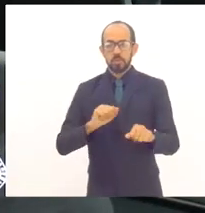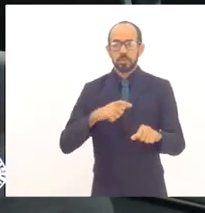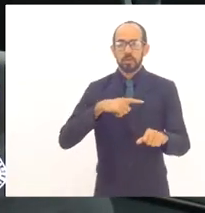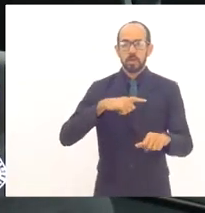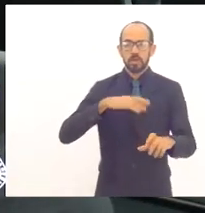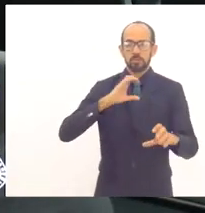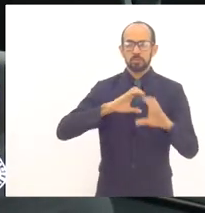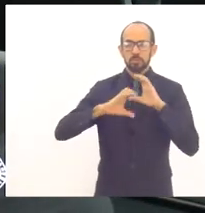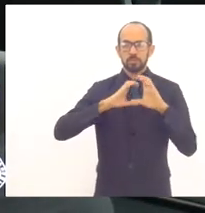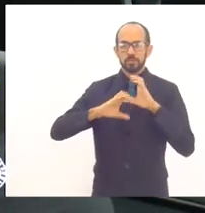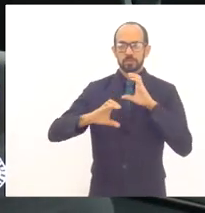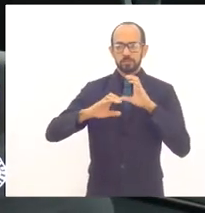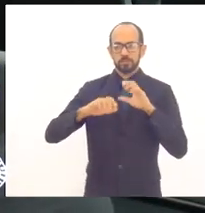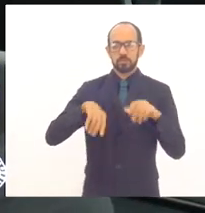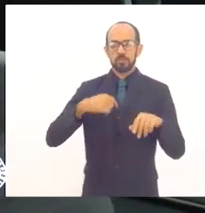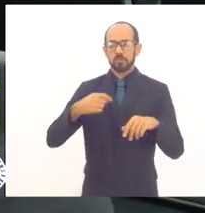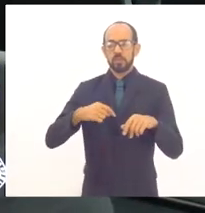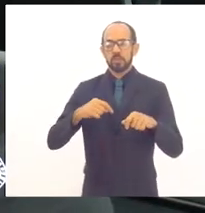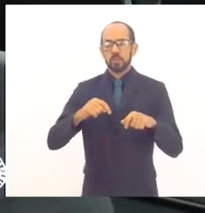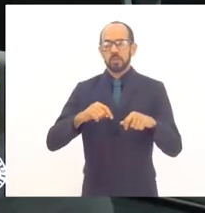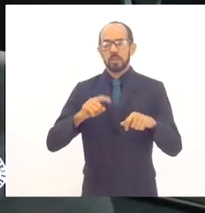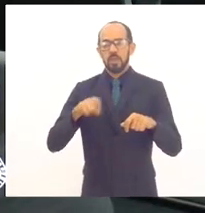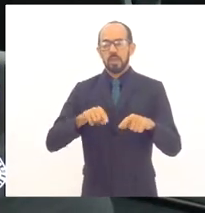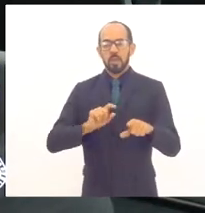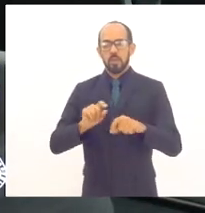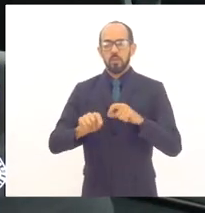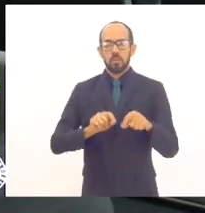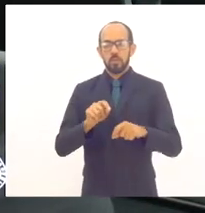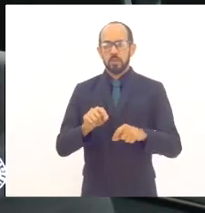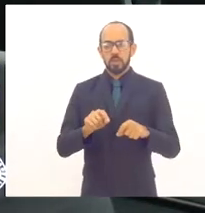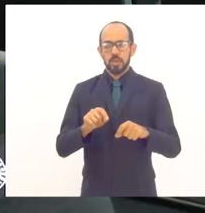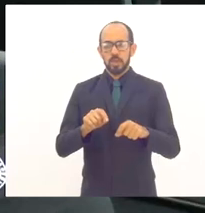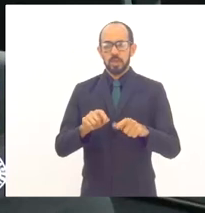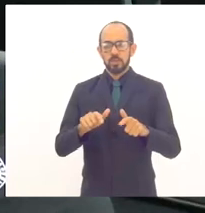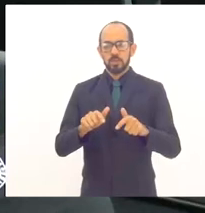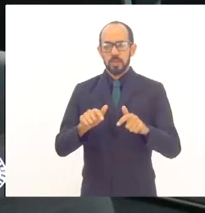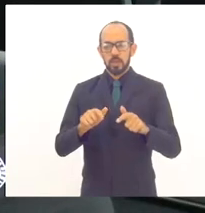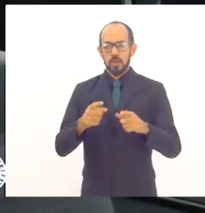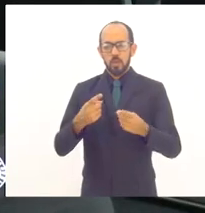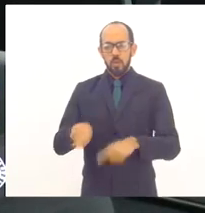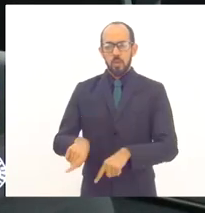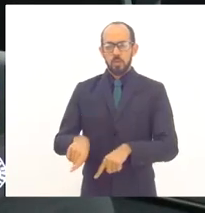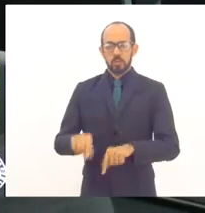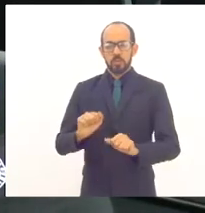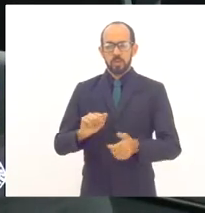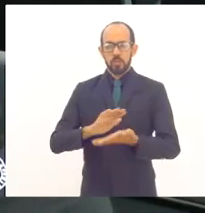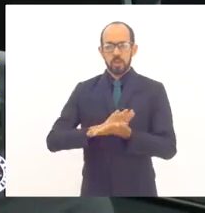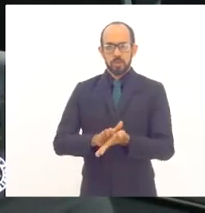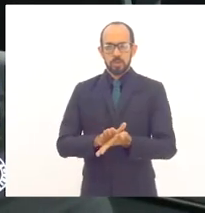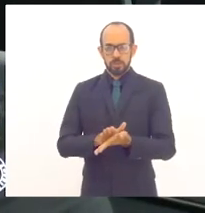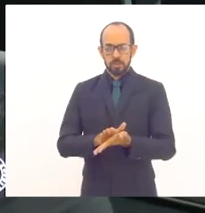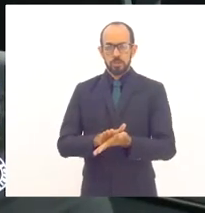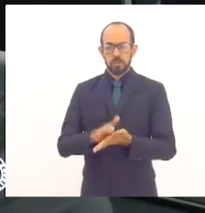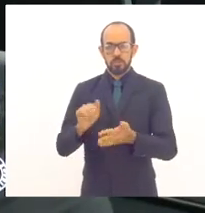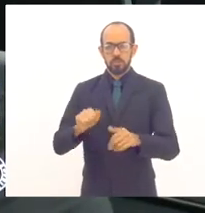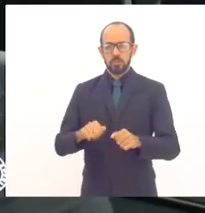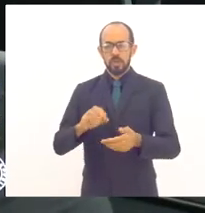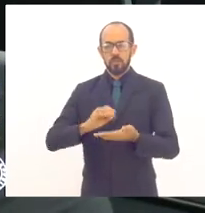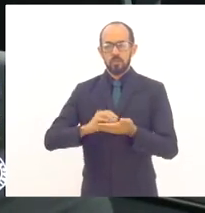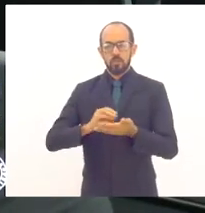está fazendo aqui hoje, que é a Comissão de Combate ao Racismo, à Intolerância Religiosa e